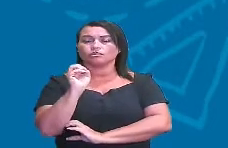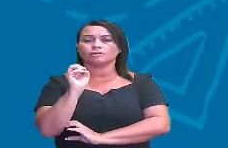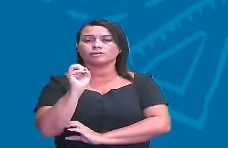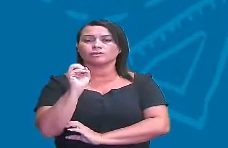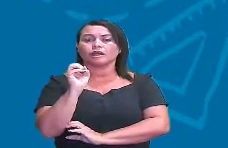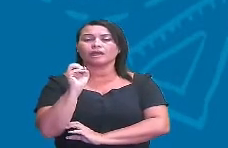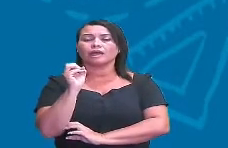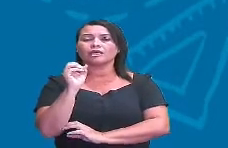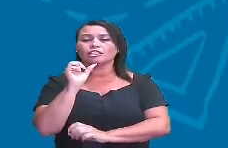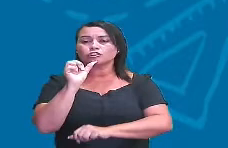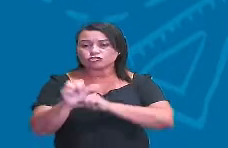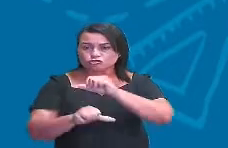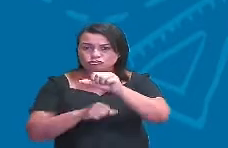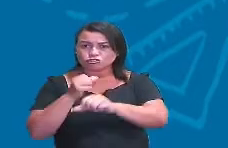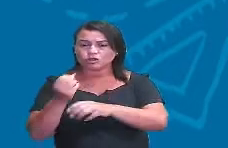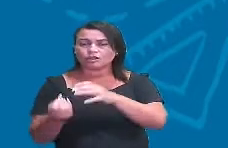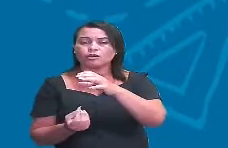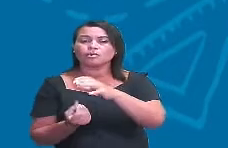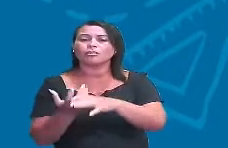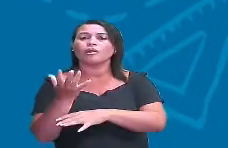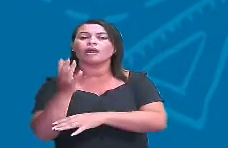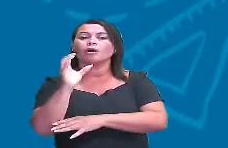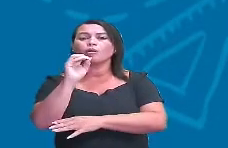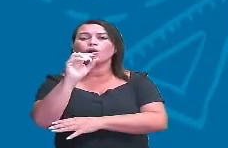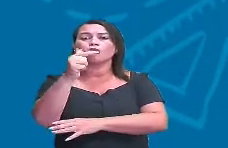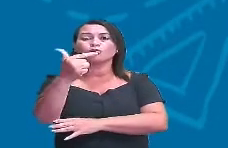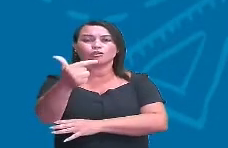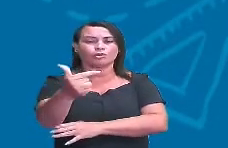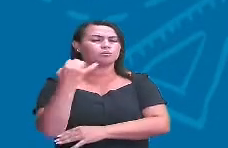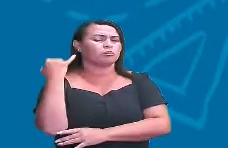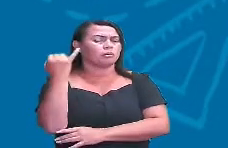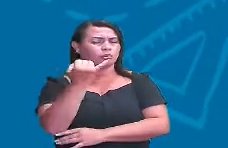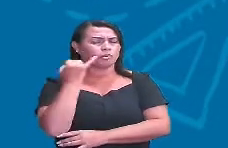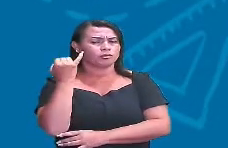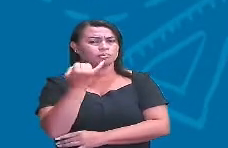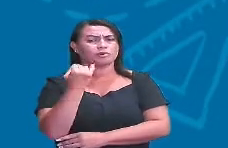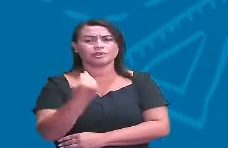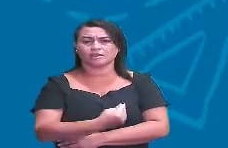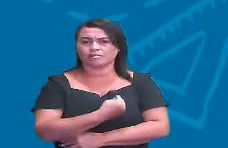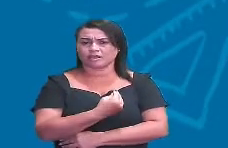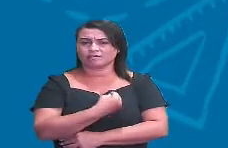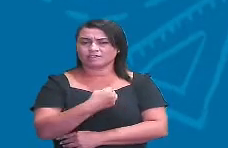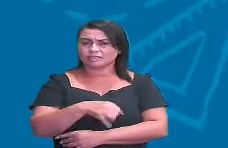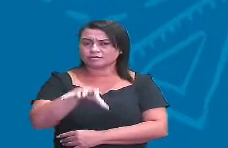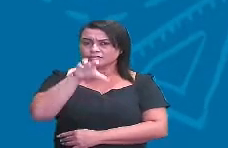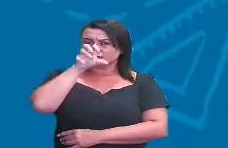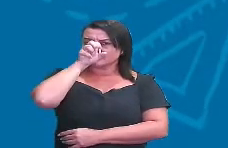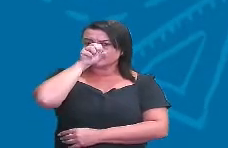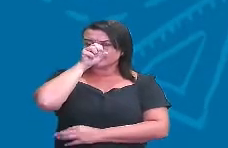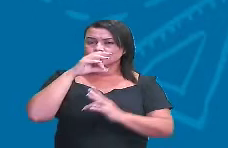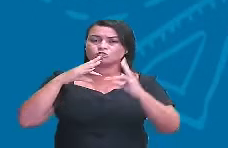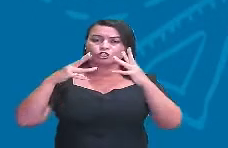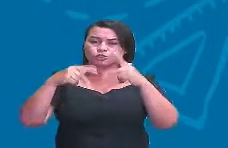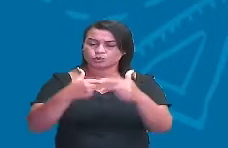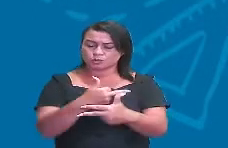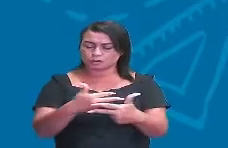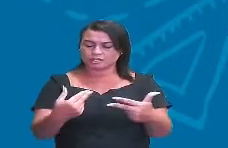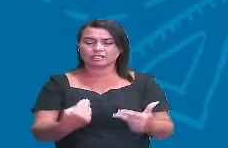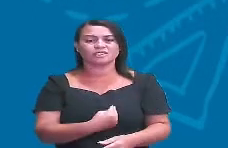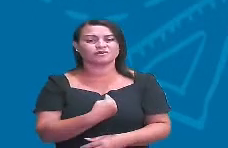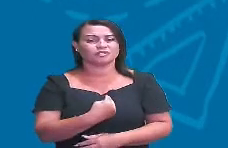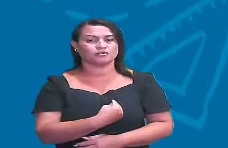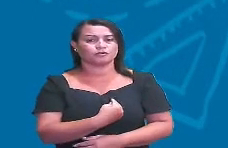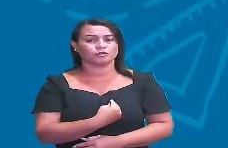meio ambiente o oxigênio, o O2, muito importante para a respiração de todos os seres vivos,